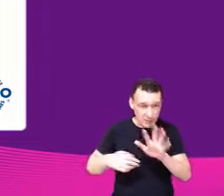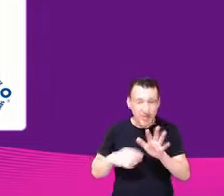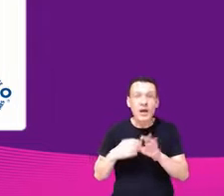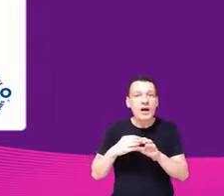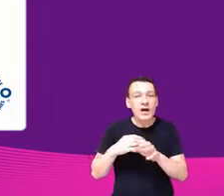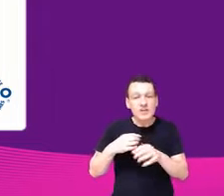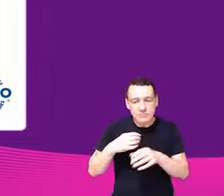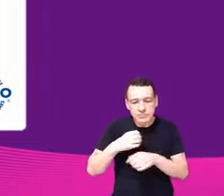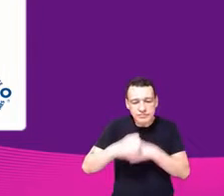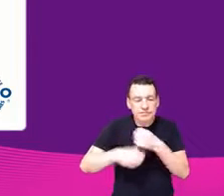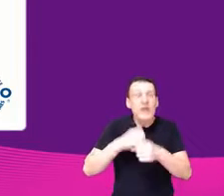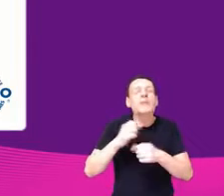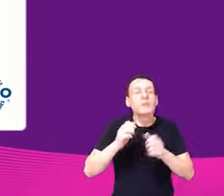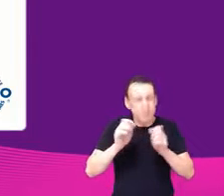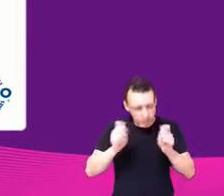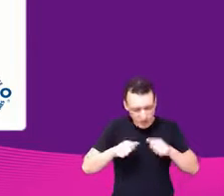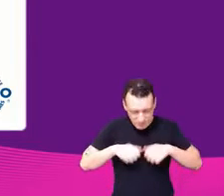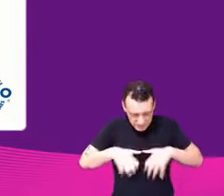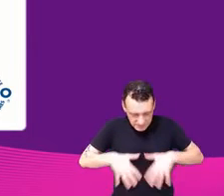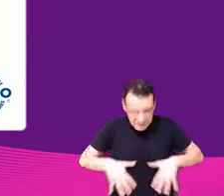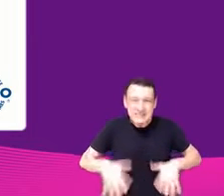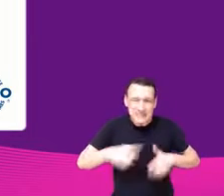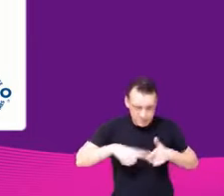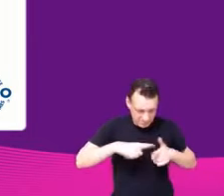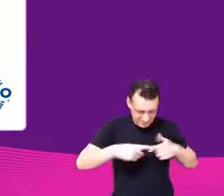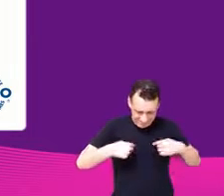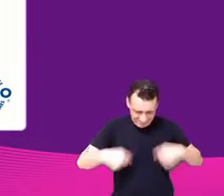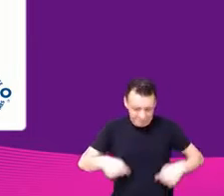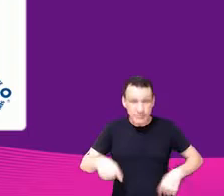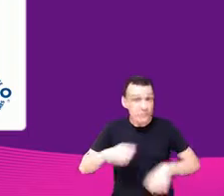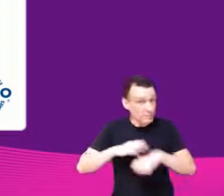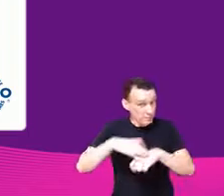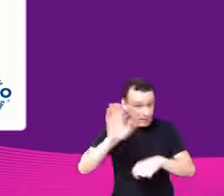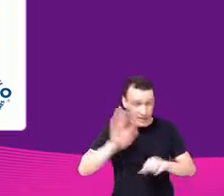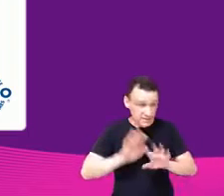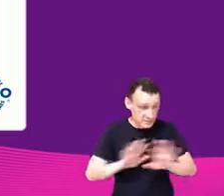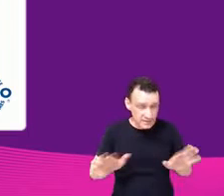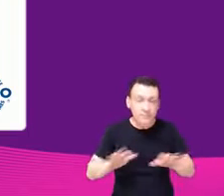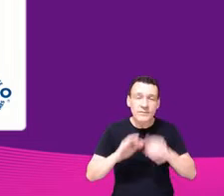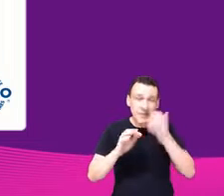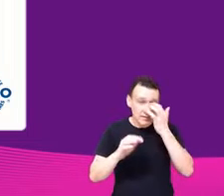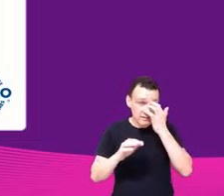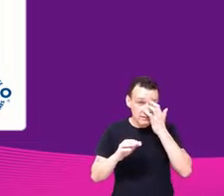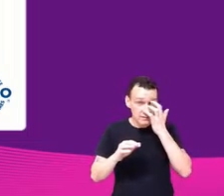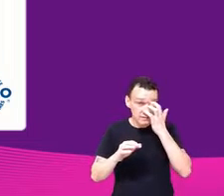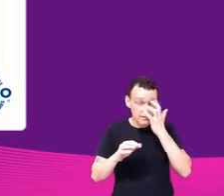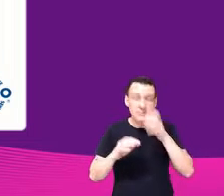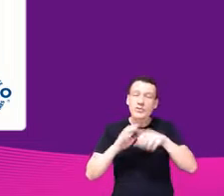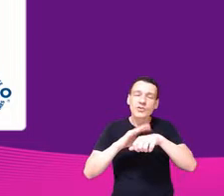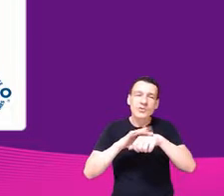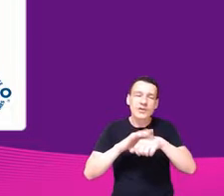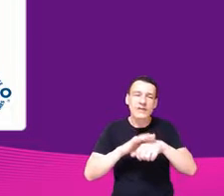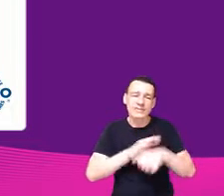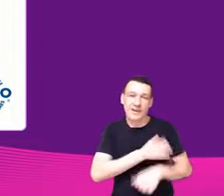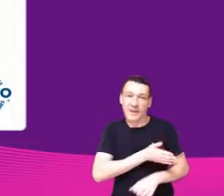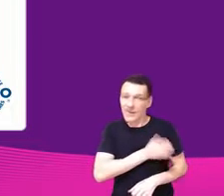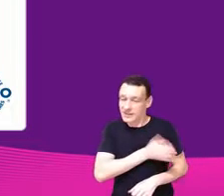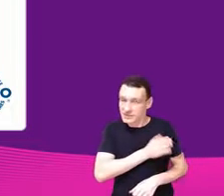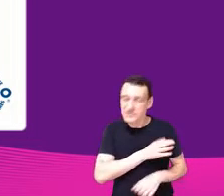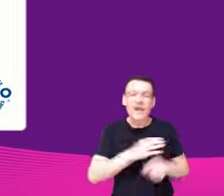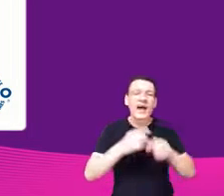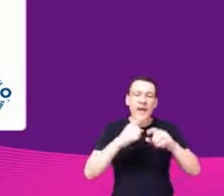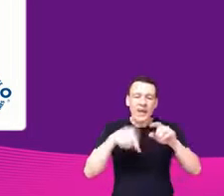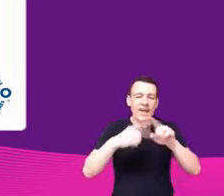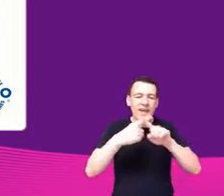de vista de doença cardíaca, por exemplo, a presença de doença renal crônica multiplica por 3 o